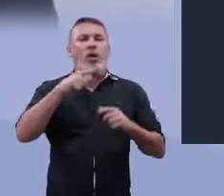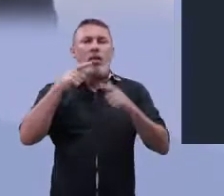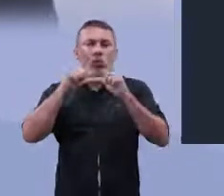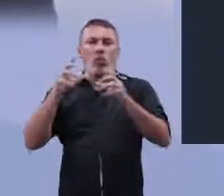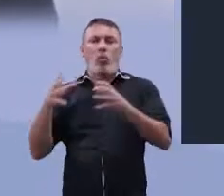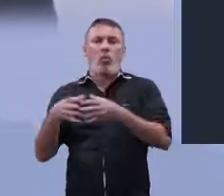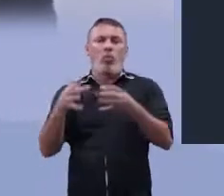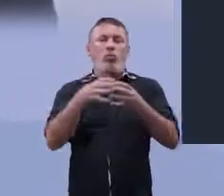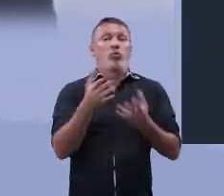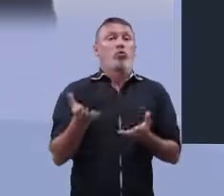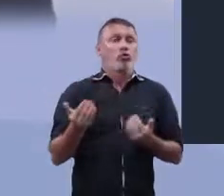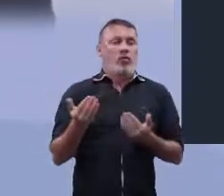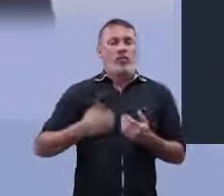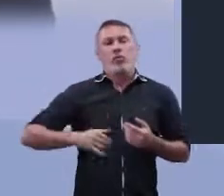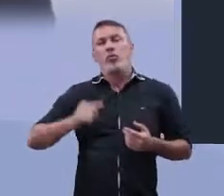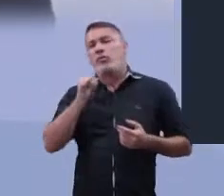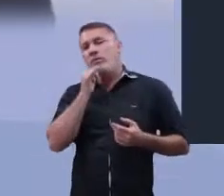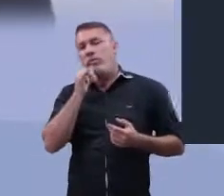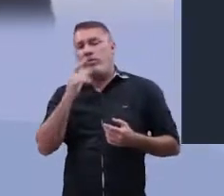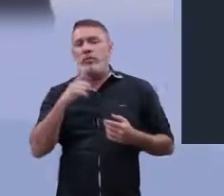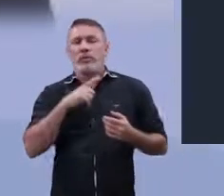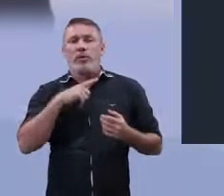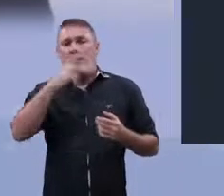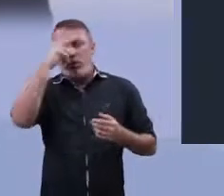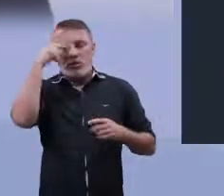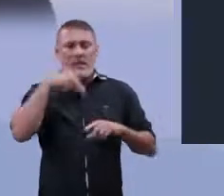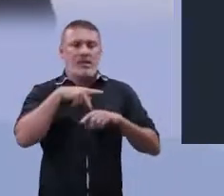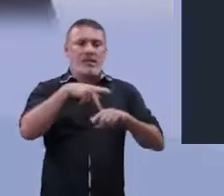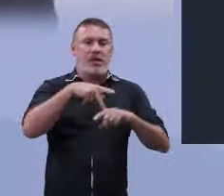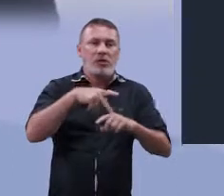linguagem de grupos de jovens, por exemplo, o grupo